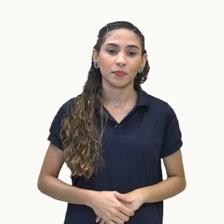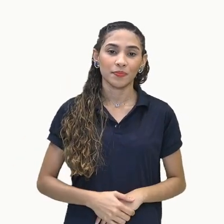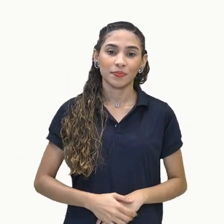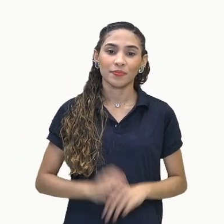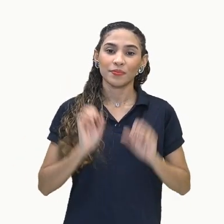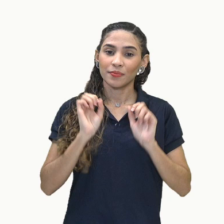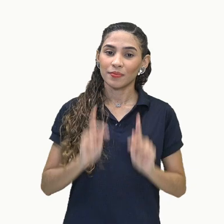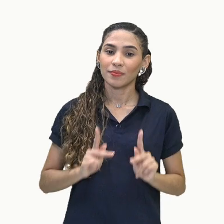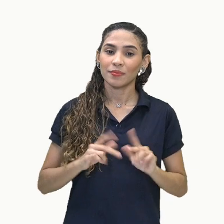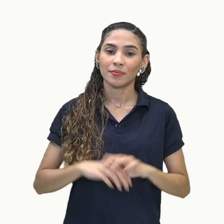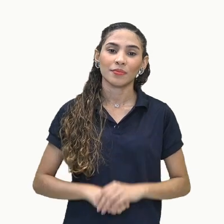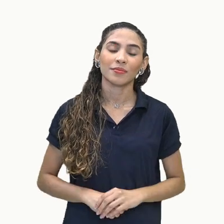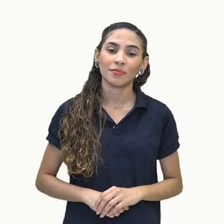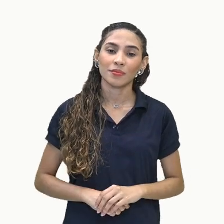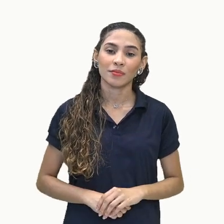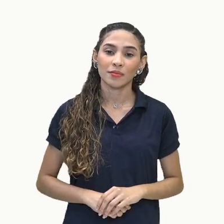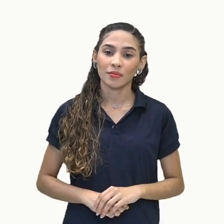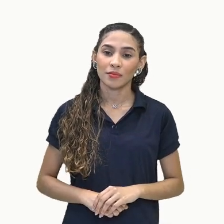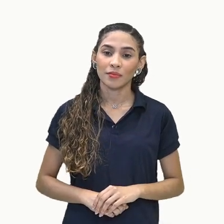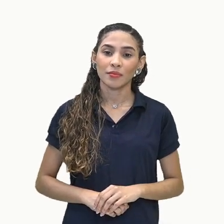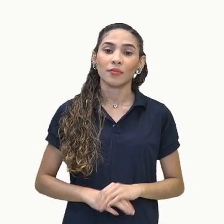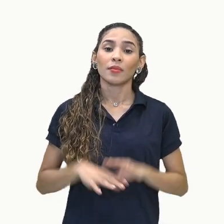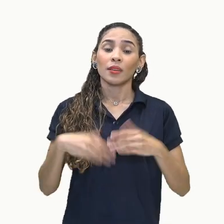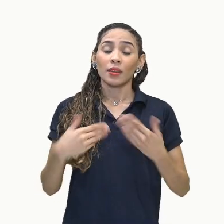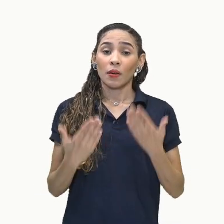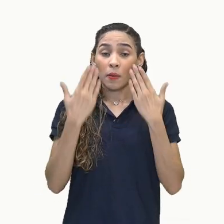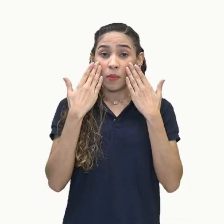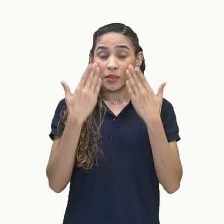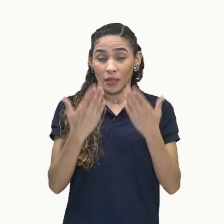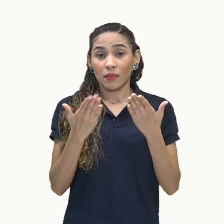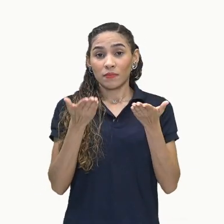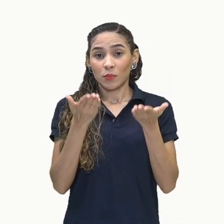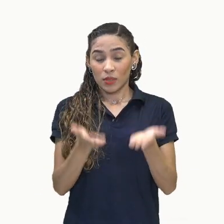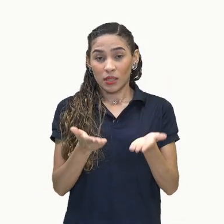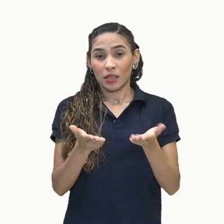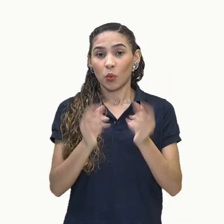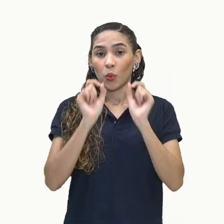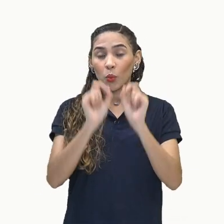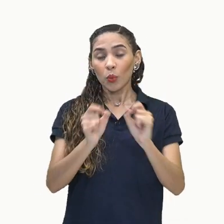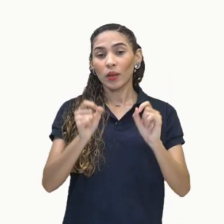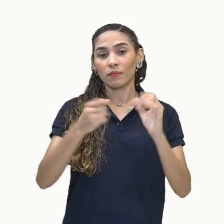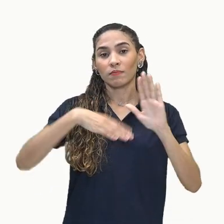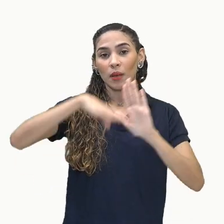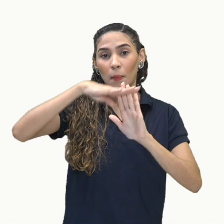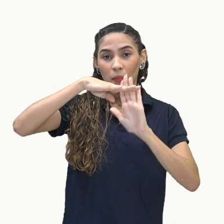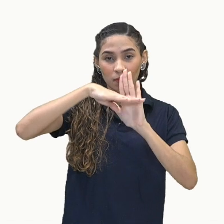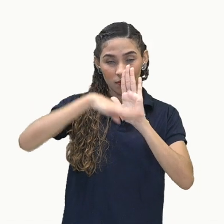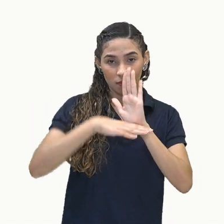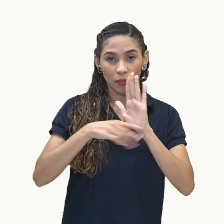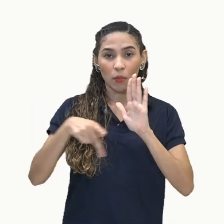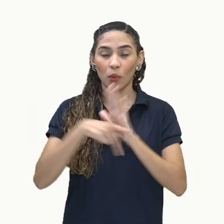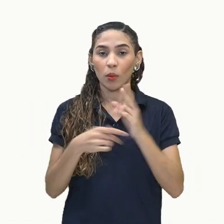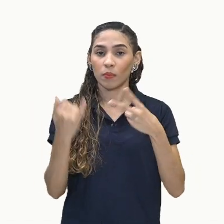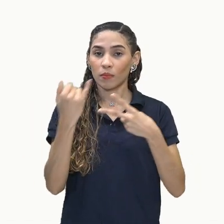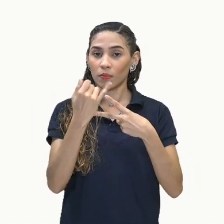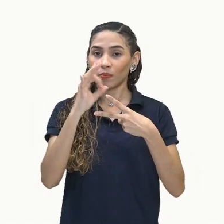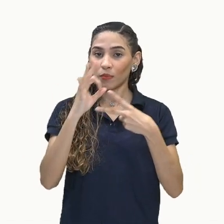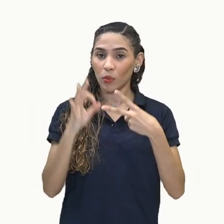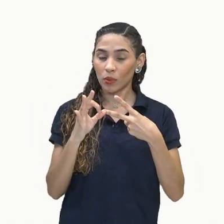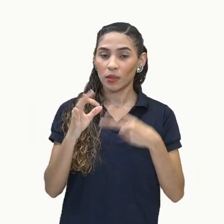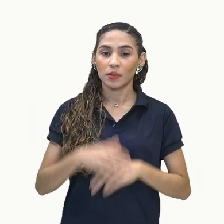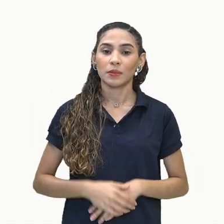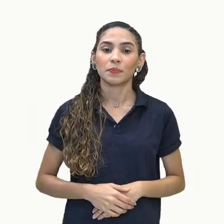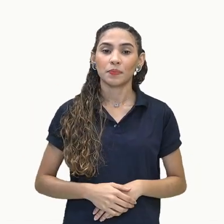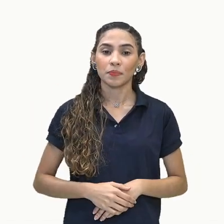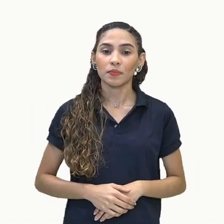bem? Então, isso aí é para mostrar para vocês a nossa classificação dos polígonos